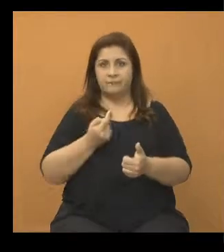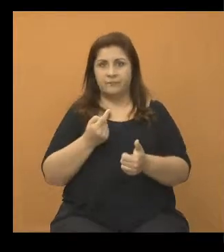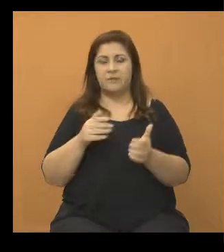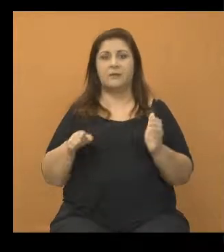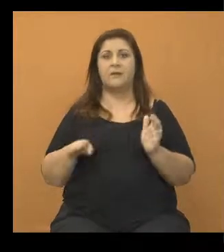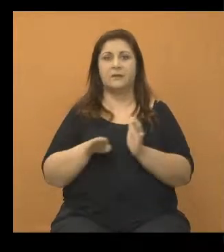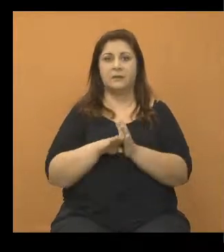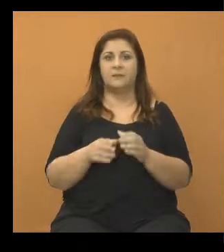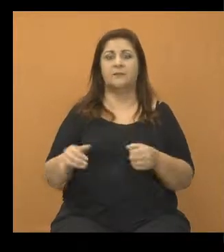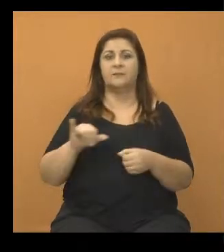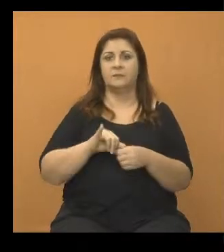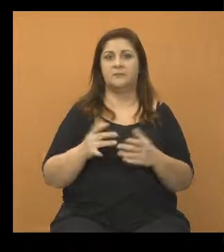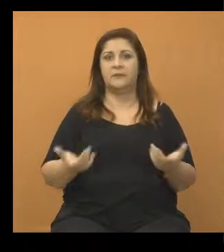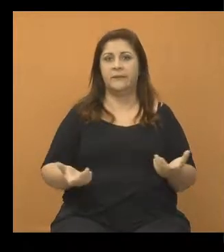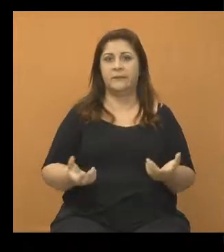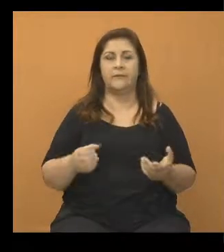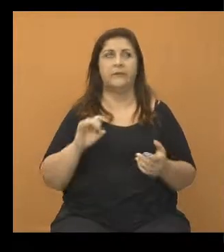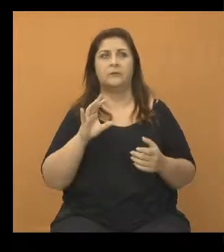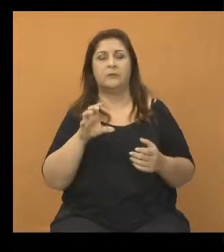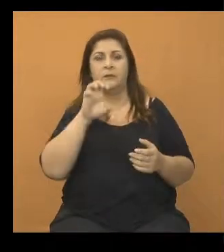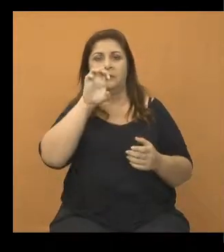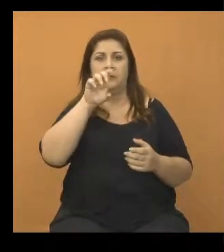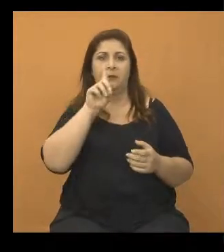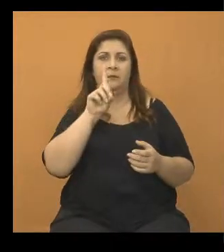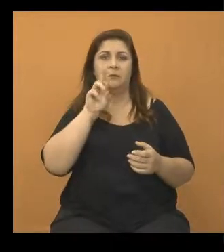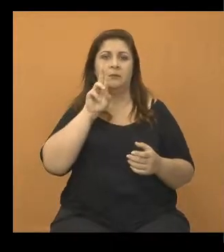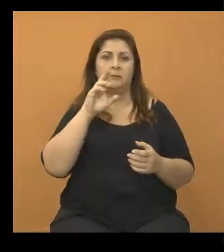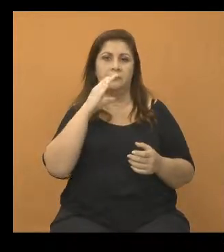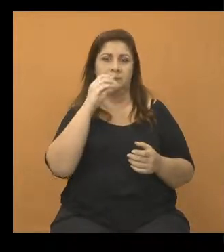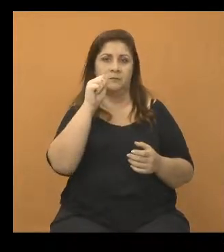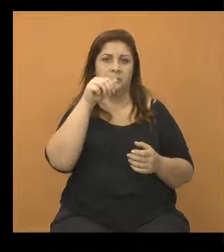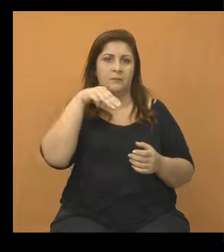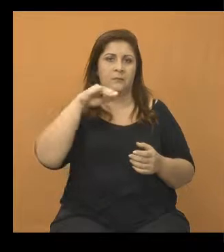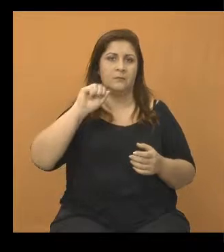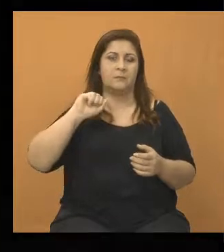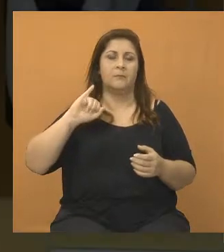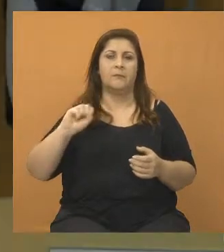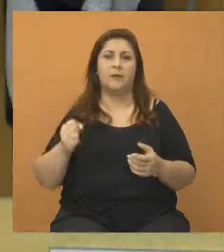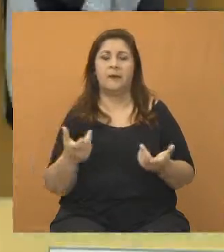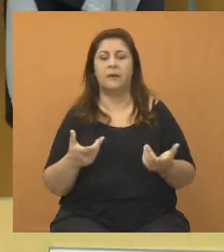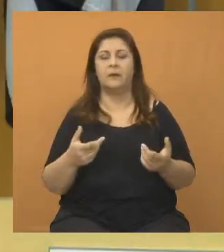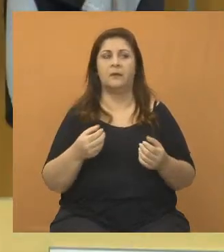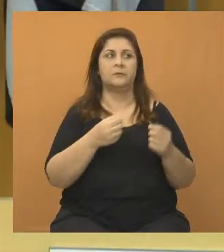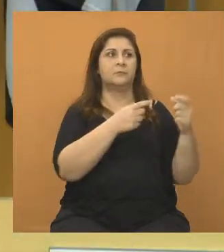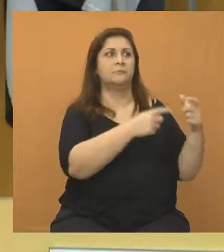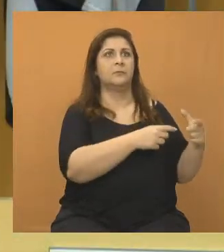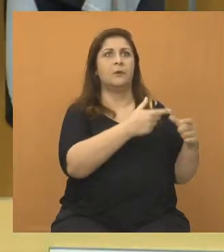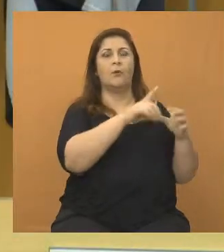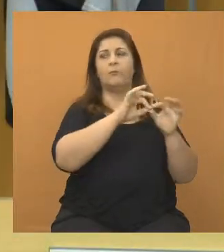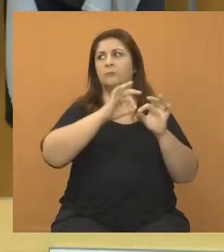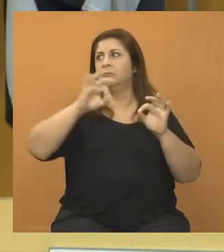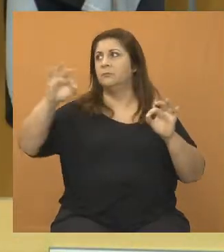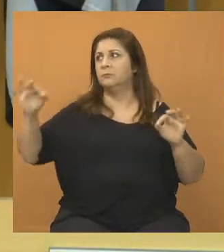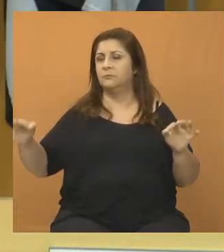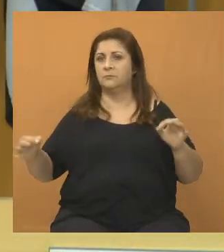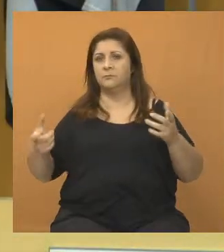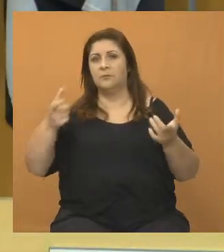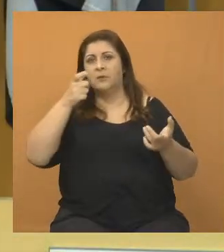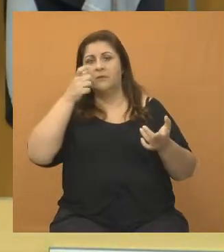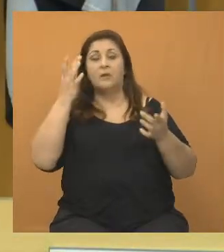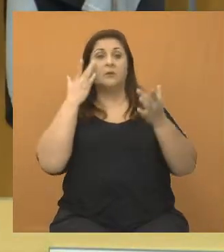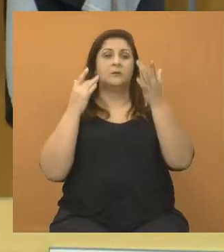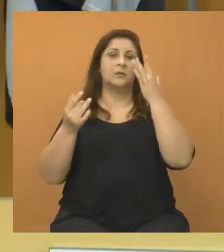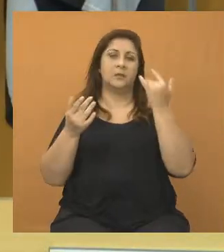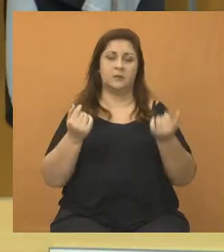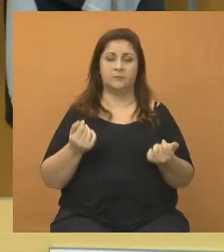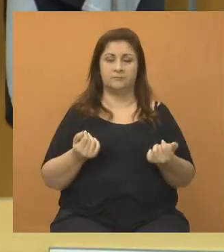único exclusivamente até o Educa Mais do Parque dos Sinos ou a Sala Mário Lago para ver uma peça, para ver um cinema.